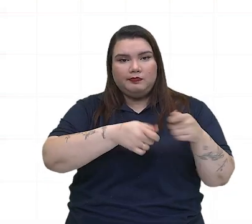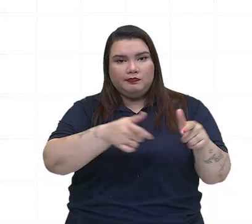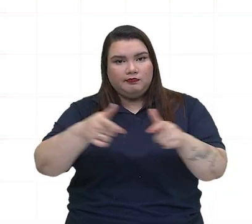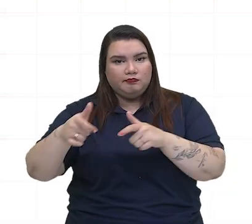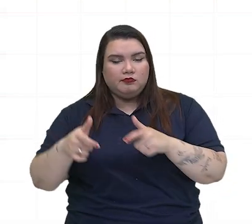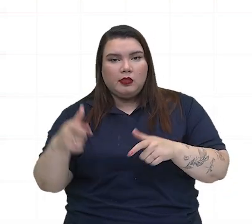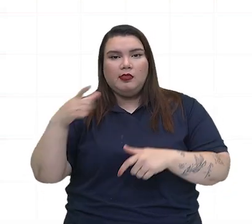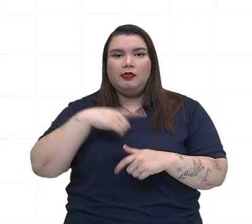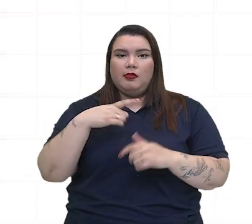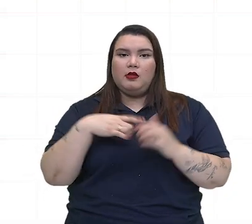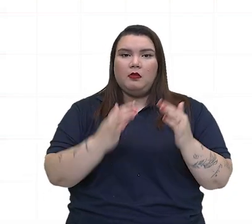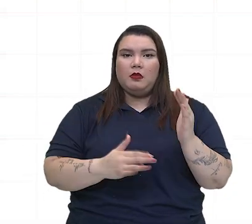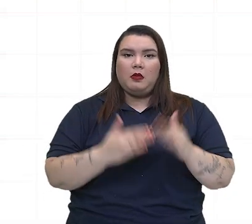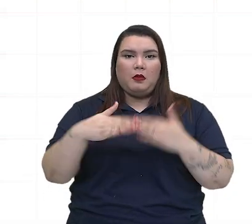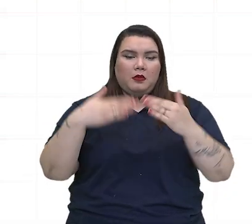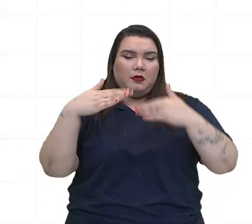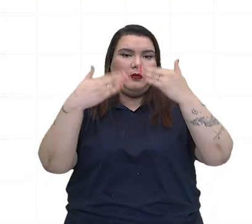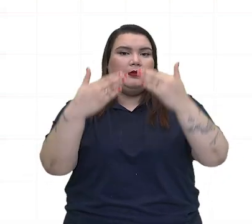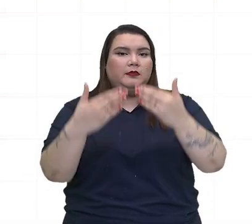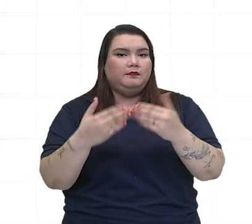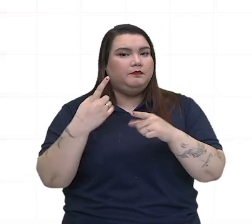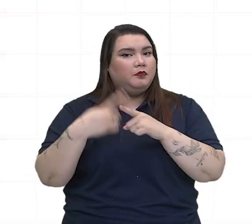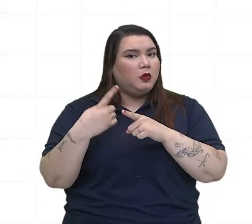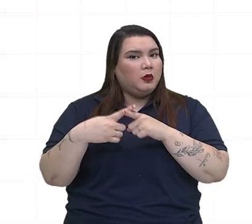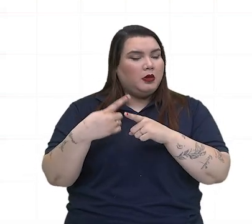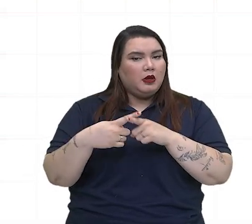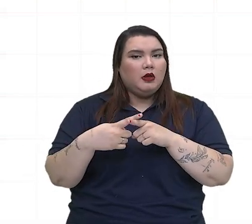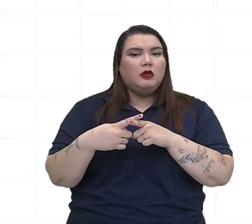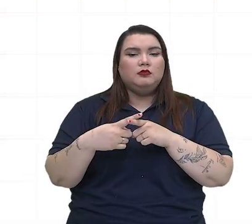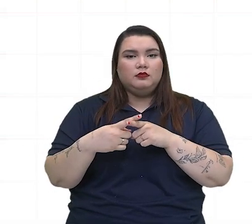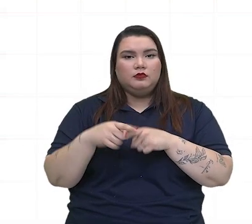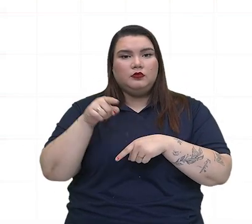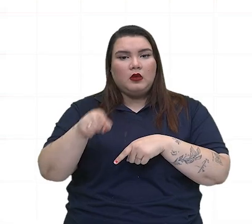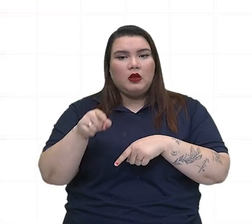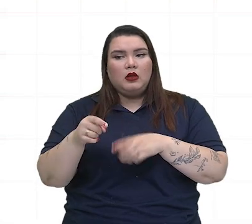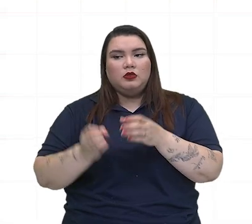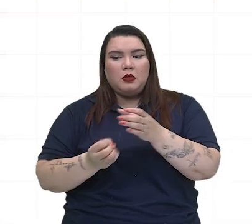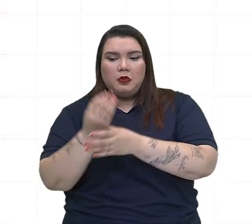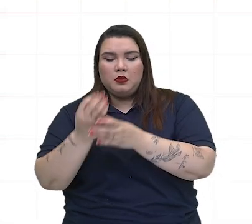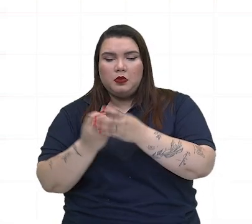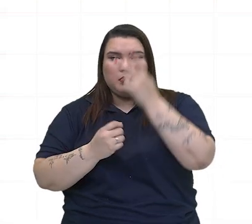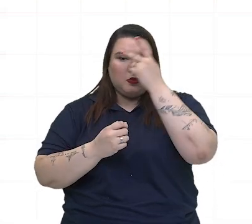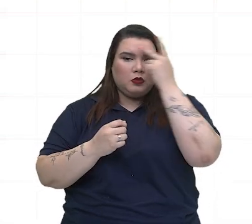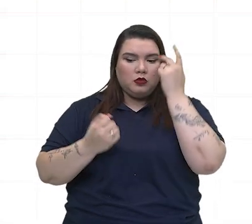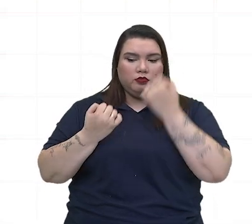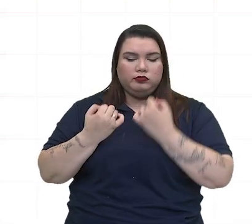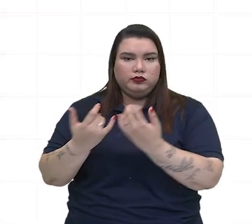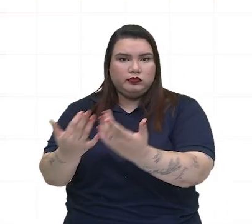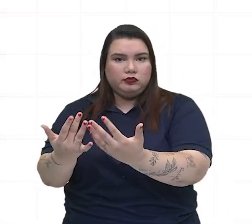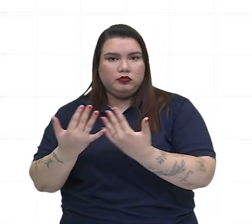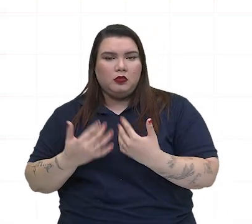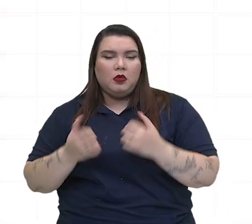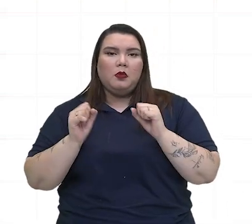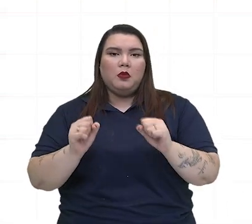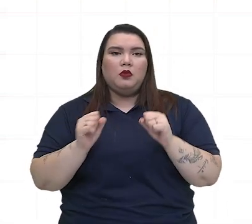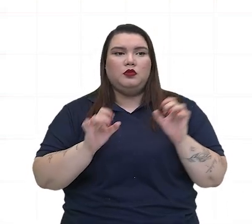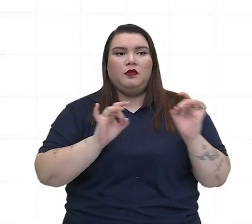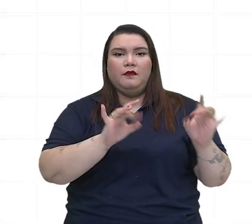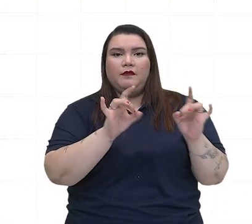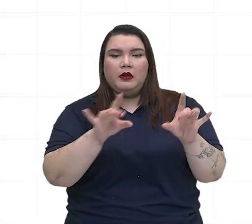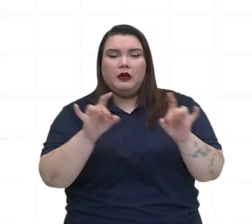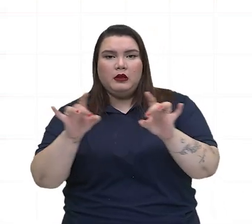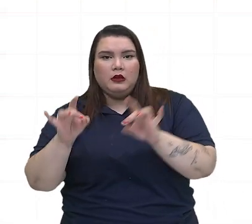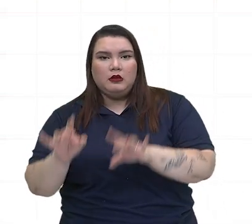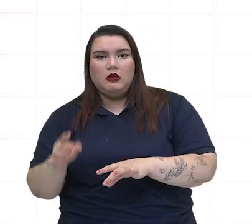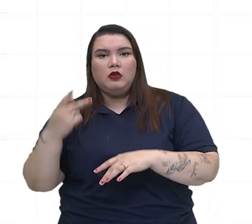atividades econômicas locais, porque a partir deles, né, os produtores eles podem ali escoar